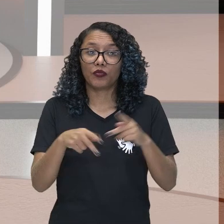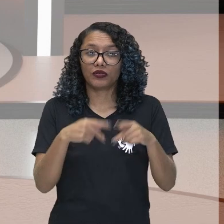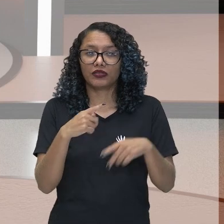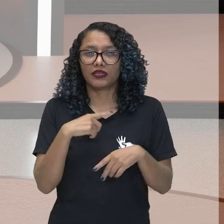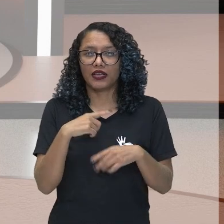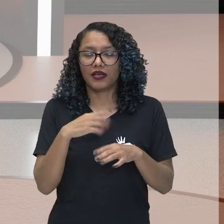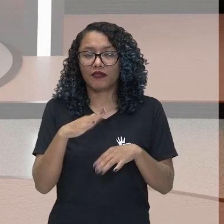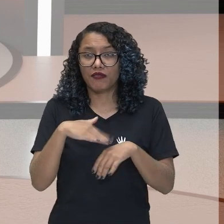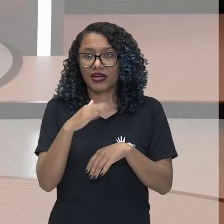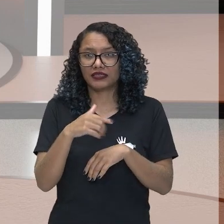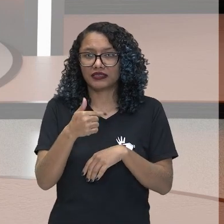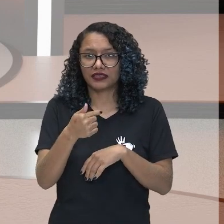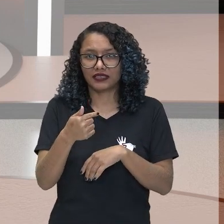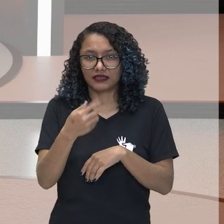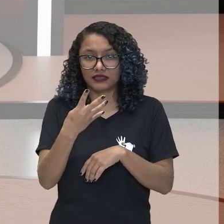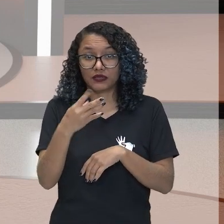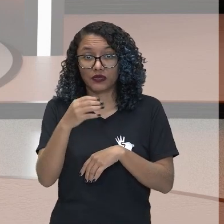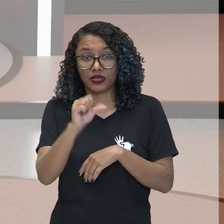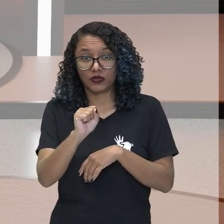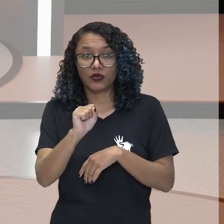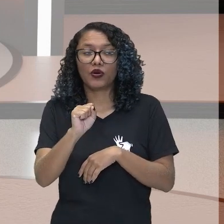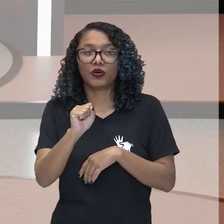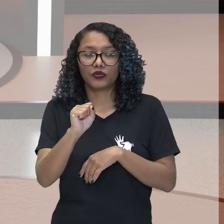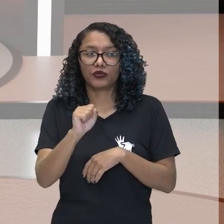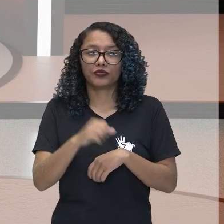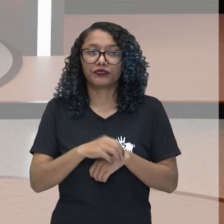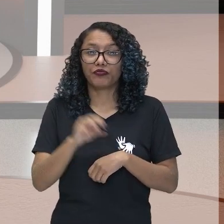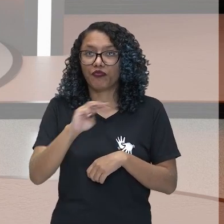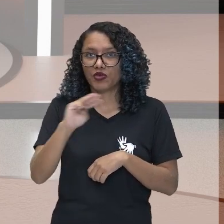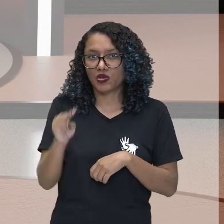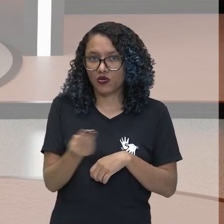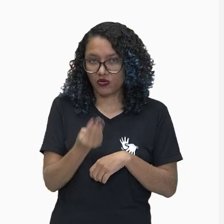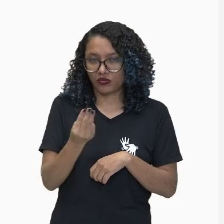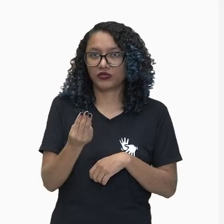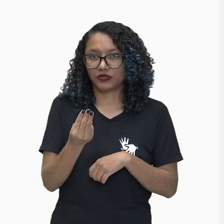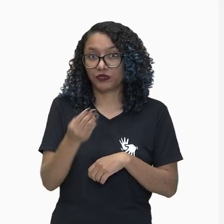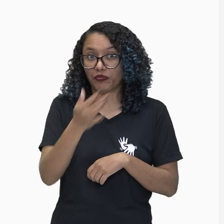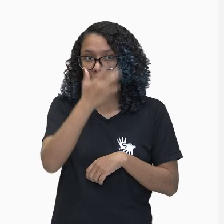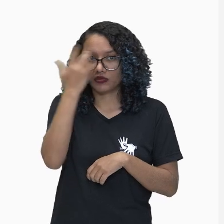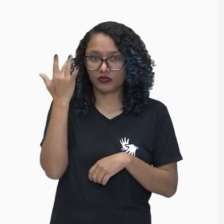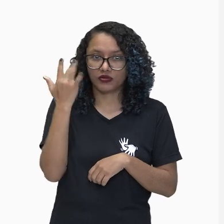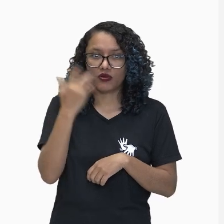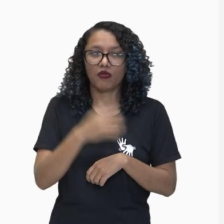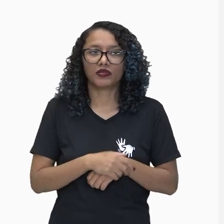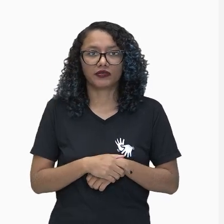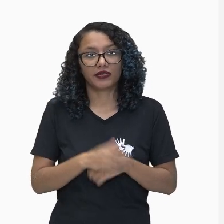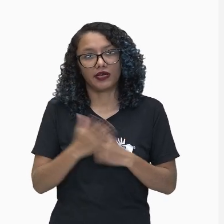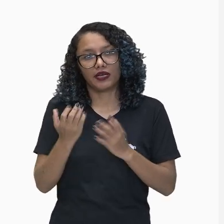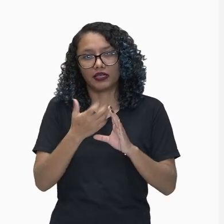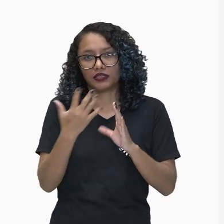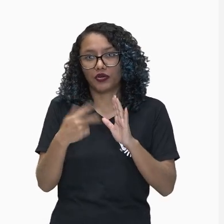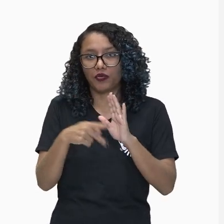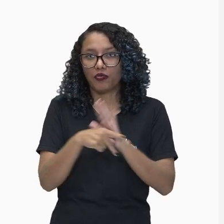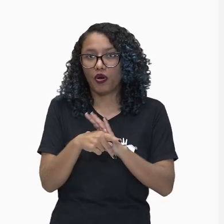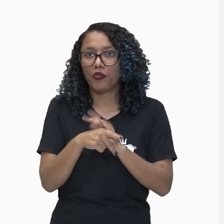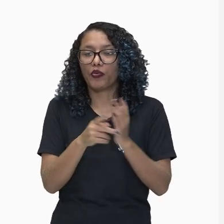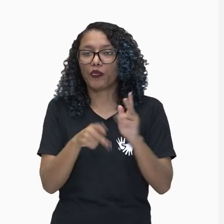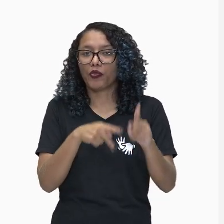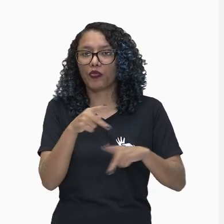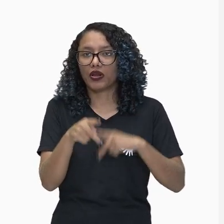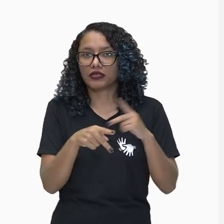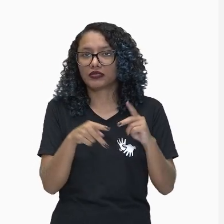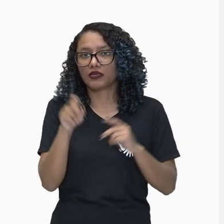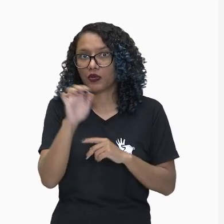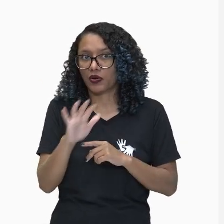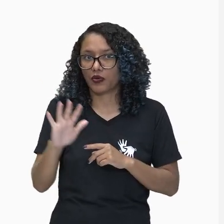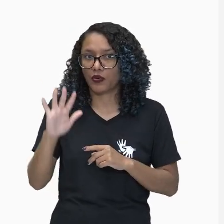748 milhões de habitantes. E isso vai estar aí em relação às características demográficas da Europa, tá bom? E